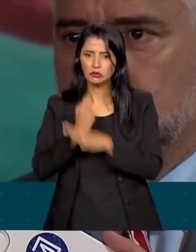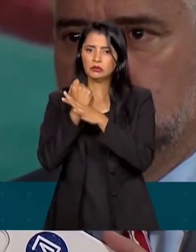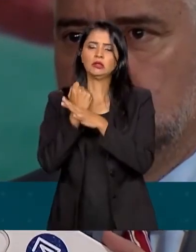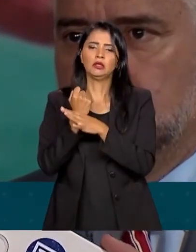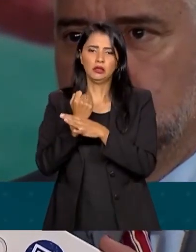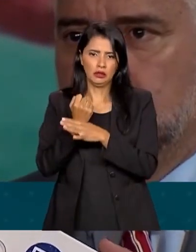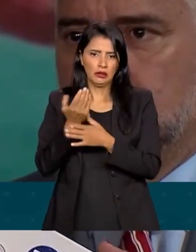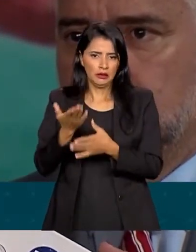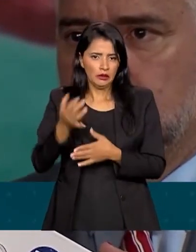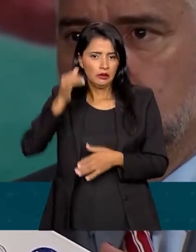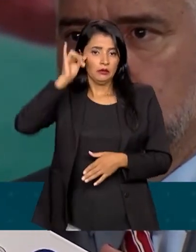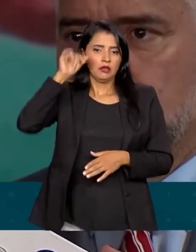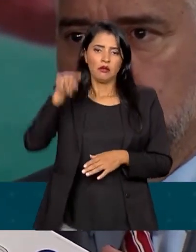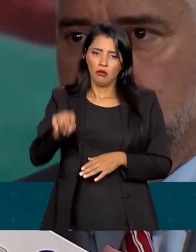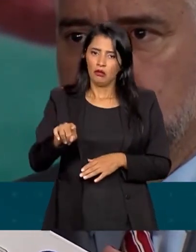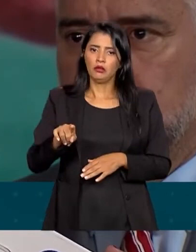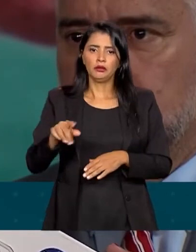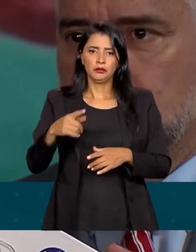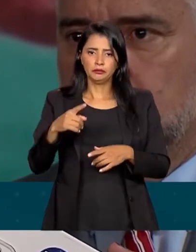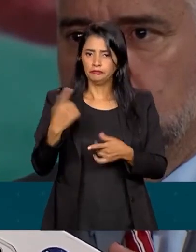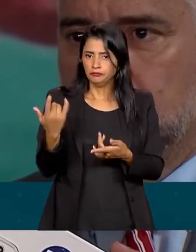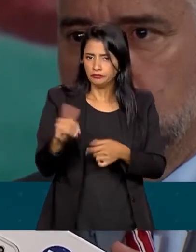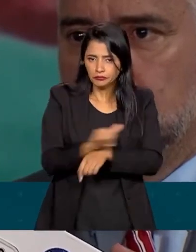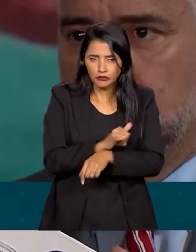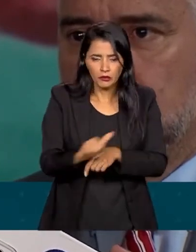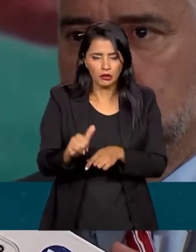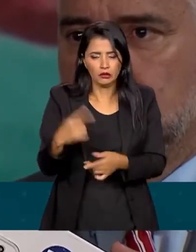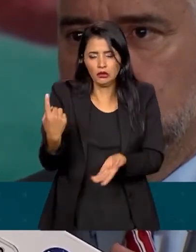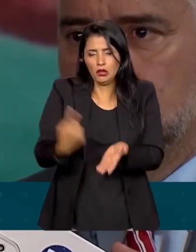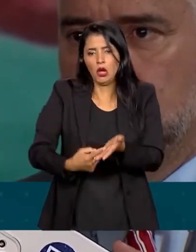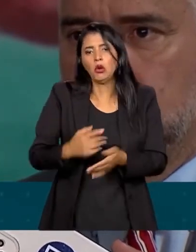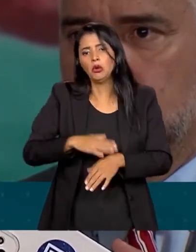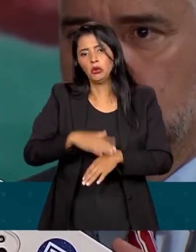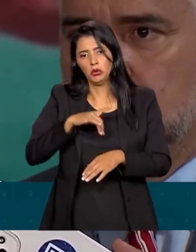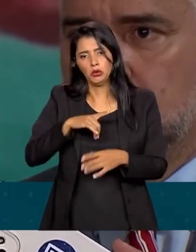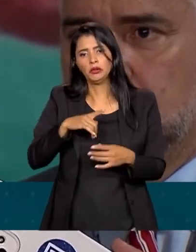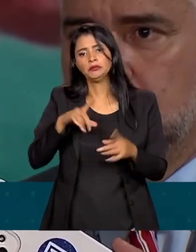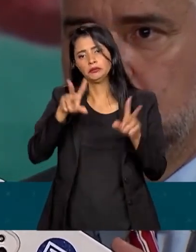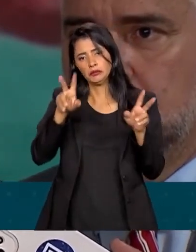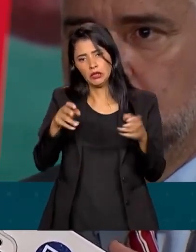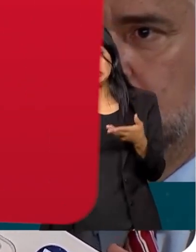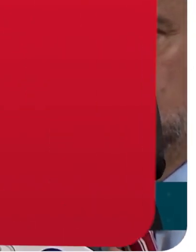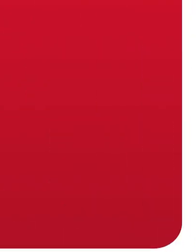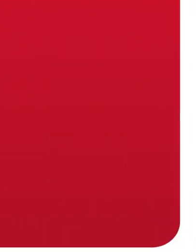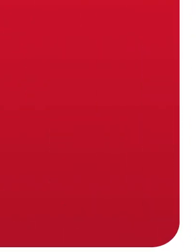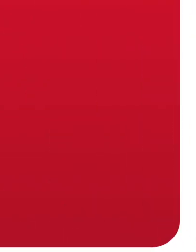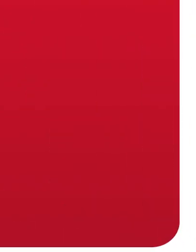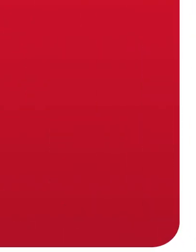ações imediatas e concretas em relação à violência nas escolas.